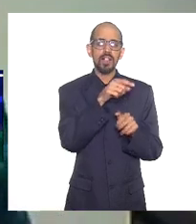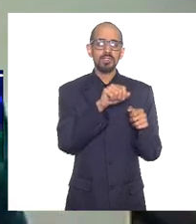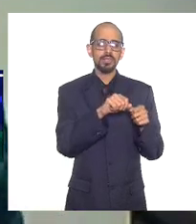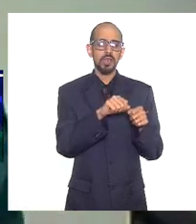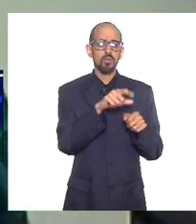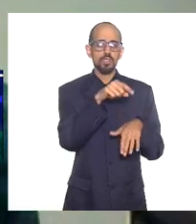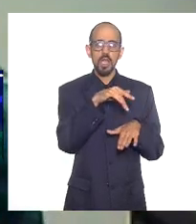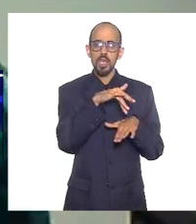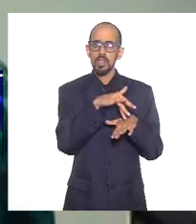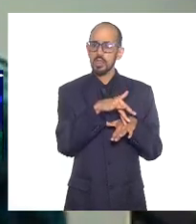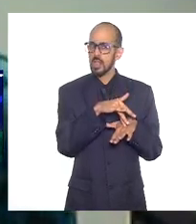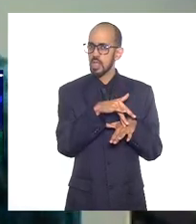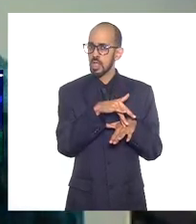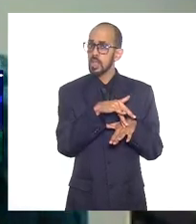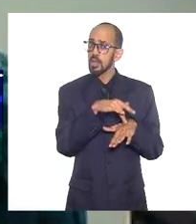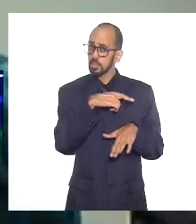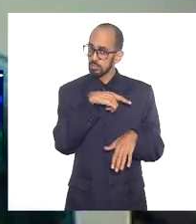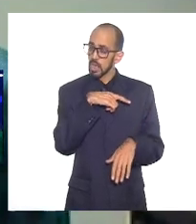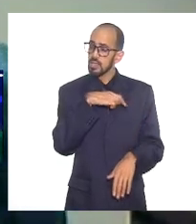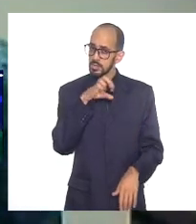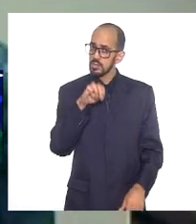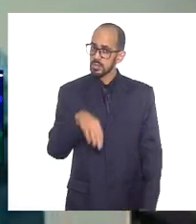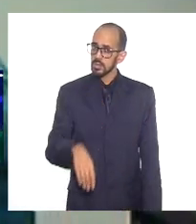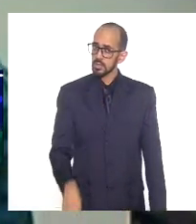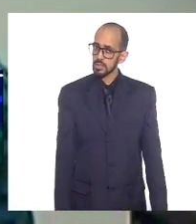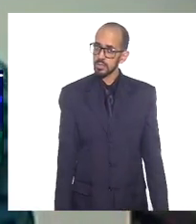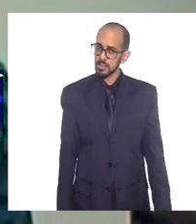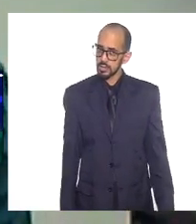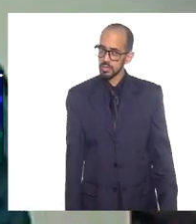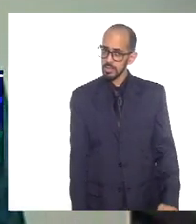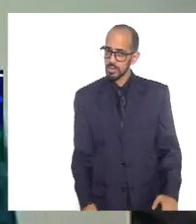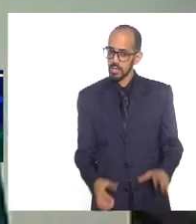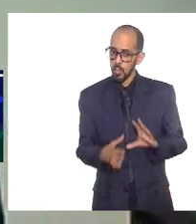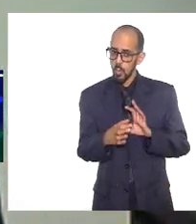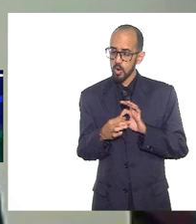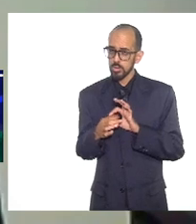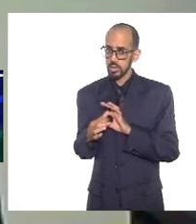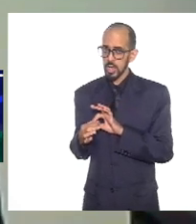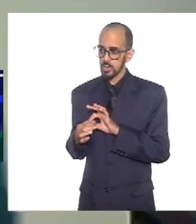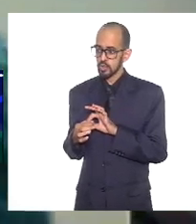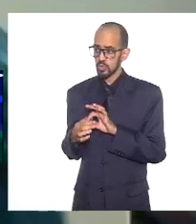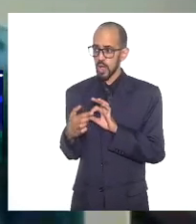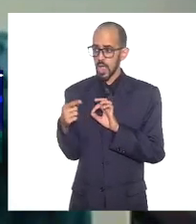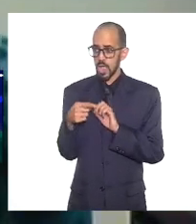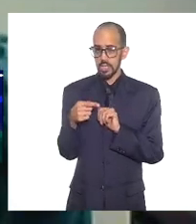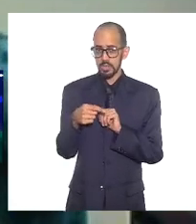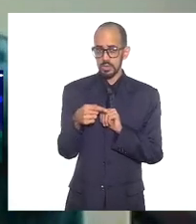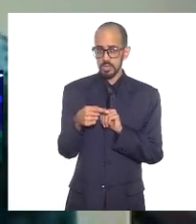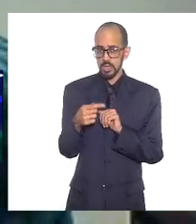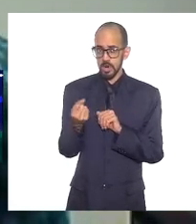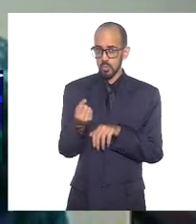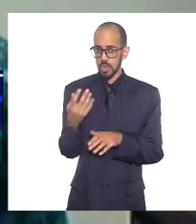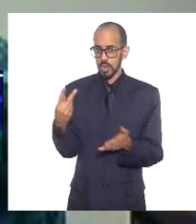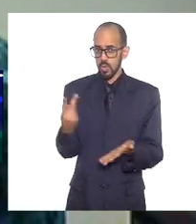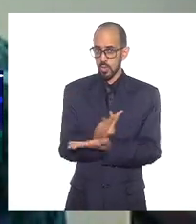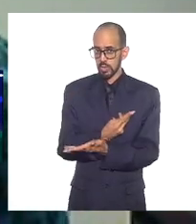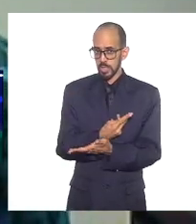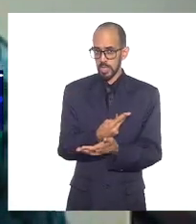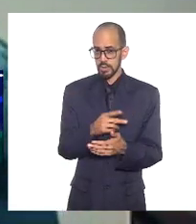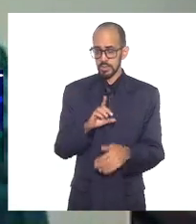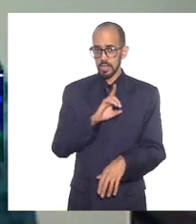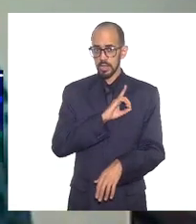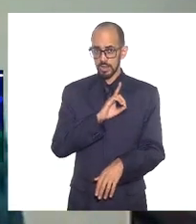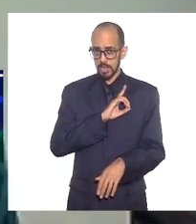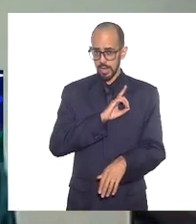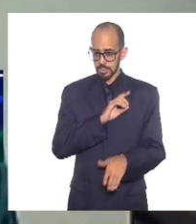intimidando. Não, há uma intimidação, sim. E dentro desse cenário, quando o fato chega à delegacia de polícia,